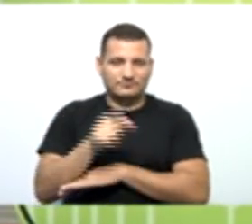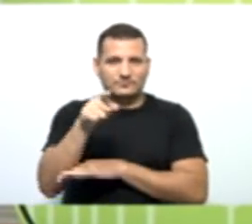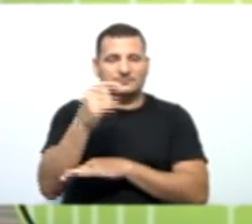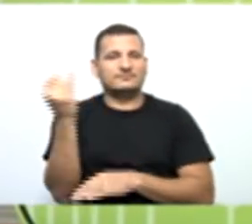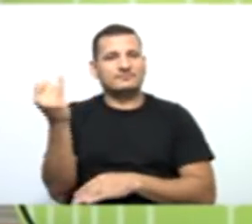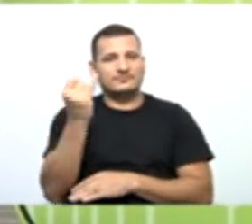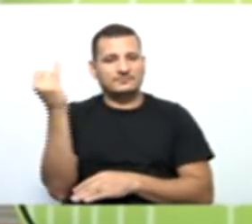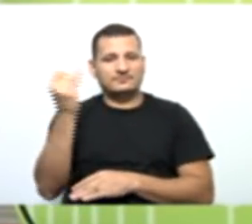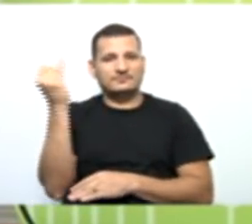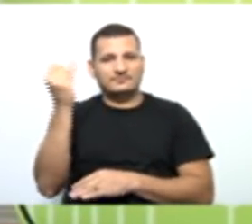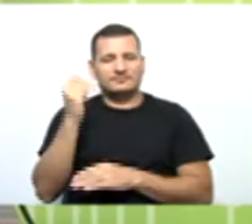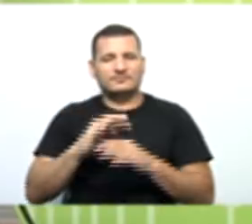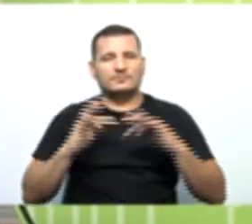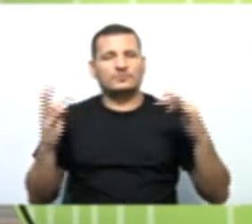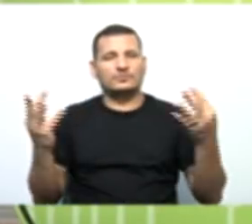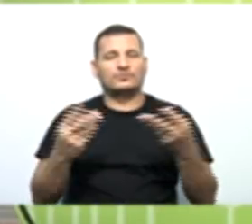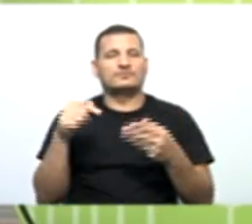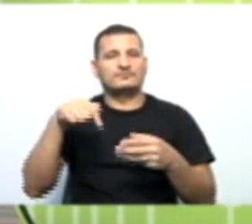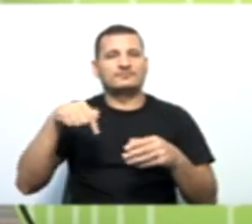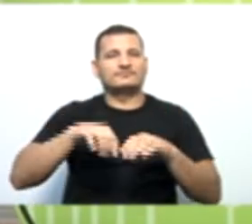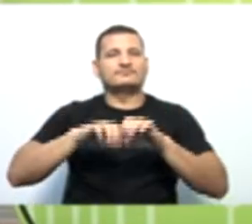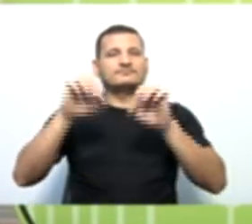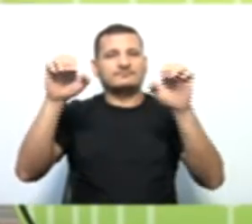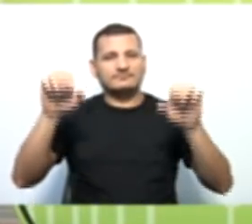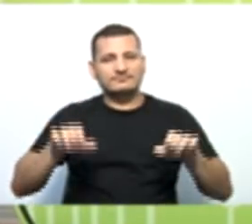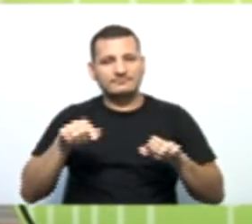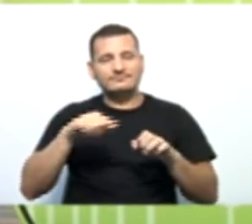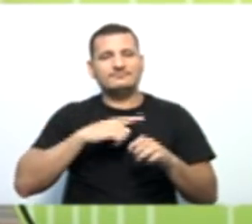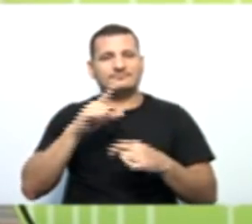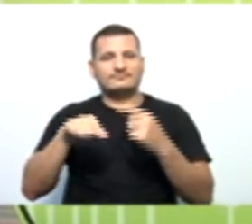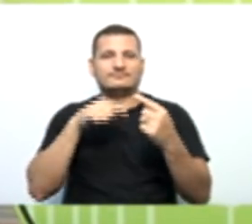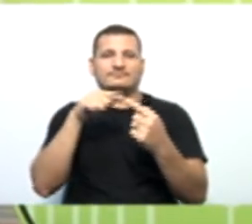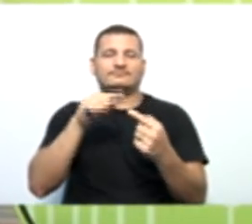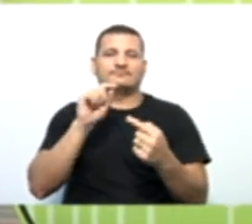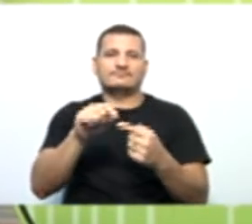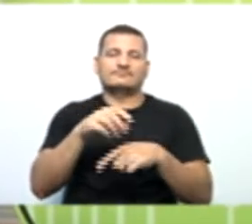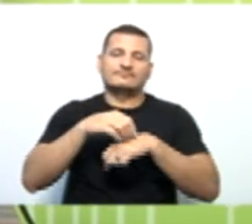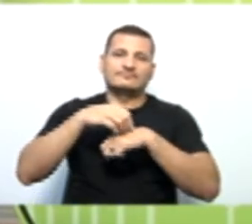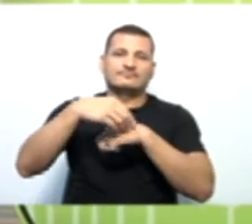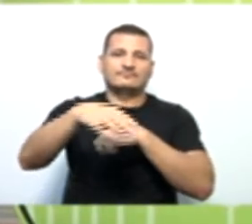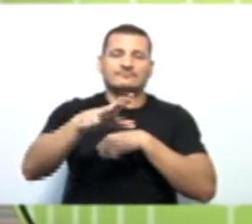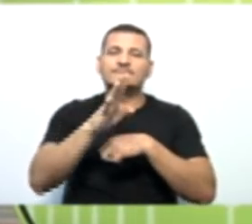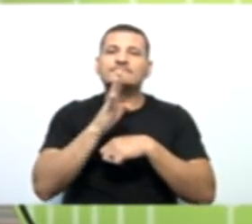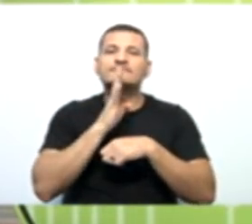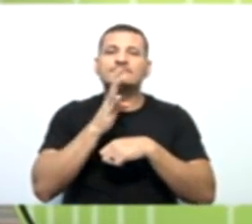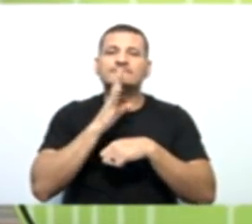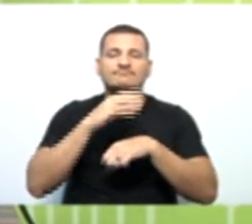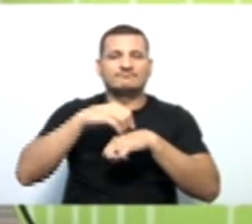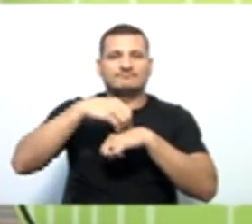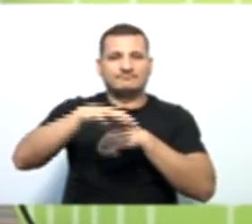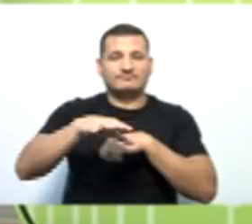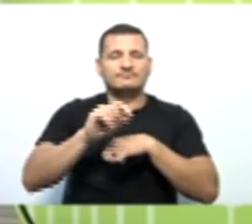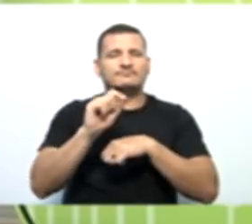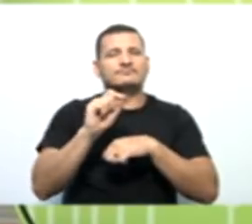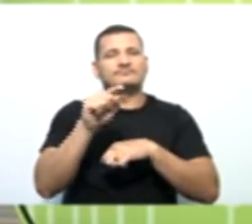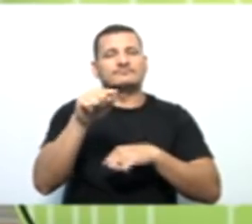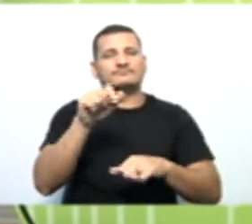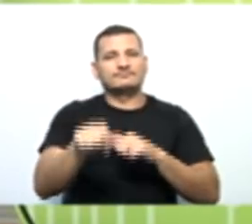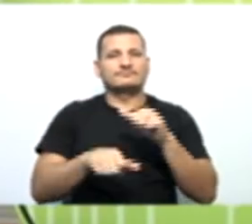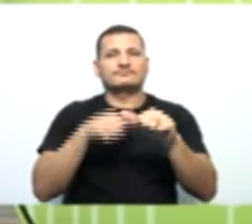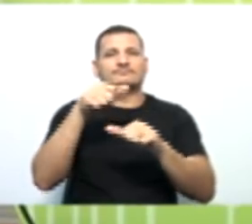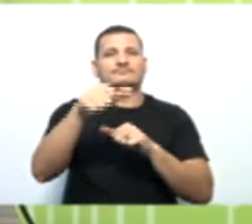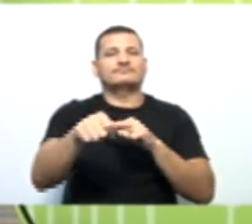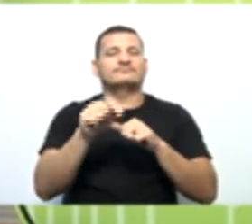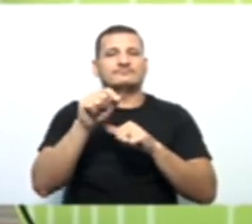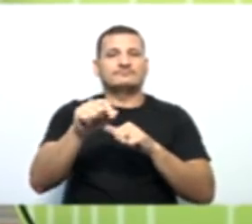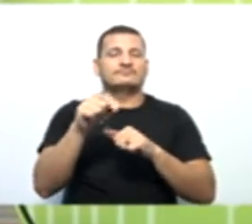fundamental. Toda essa estrutura aqui, ela tem um único objetivo, levar esse conhecimento para você, para que isso se transforme em